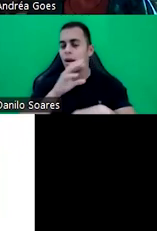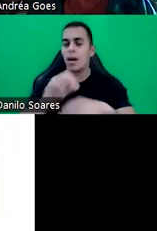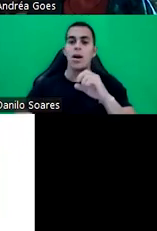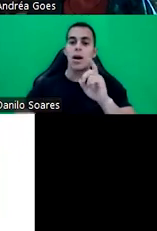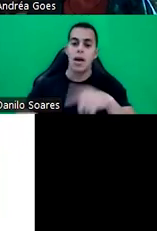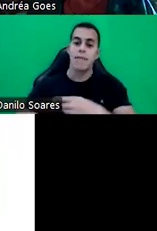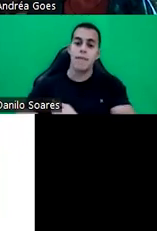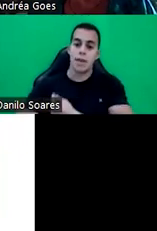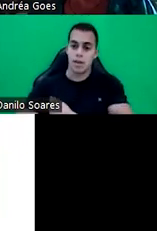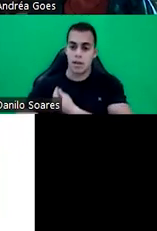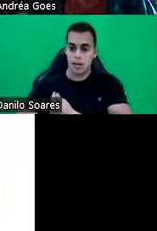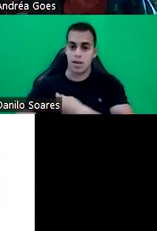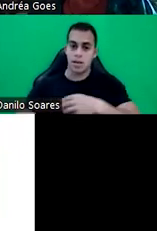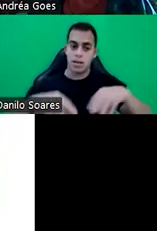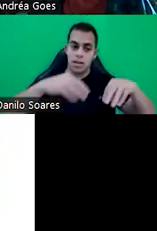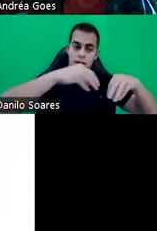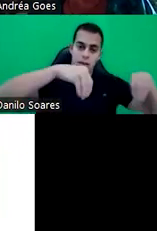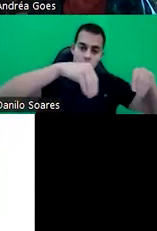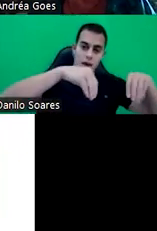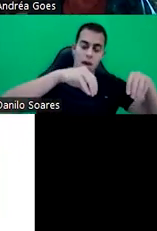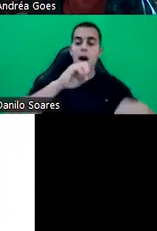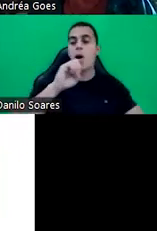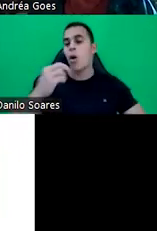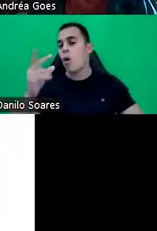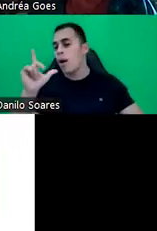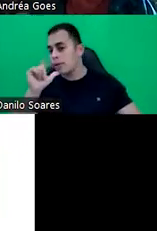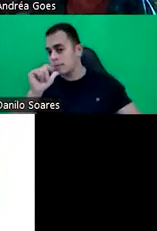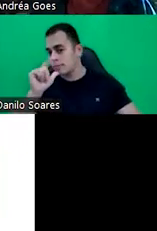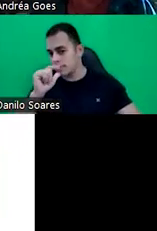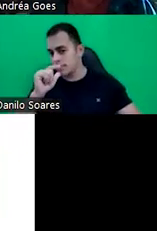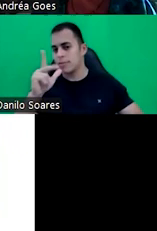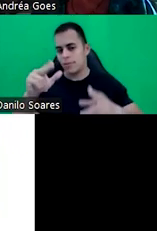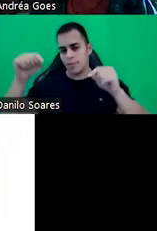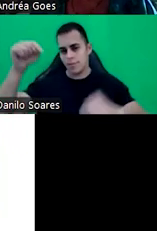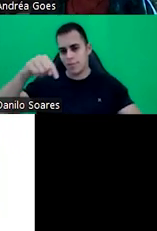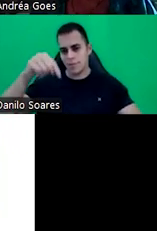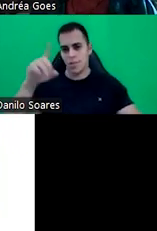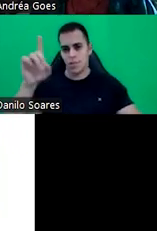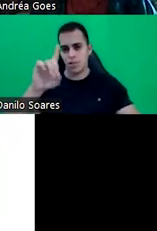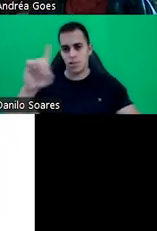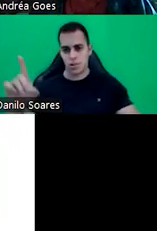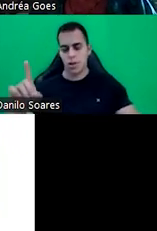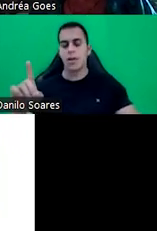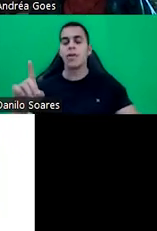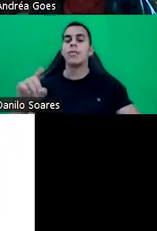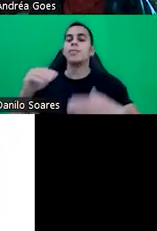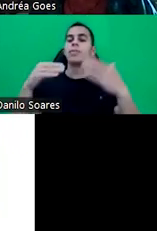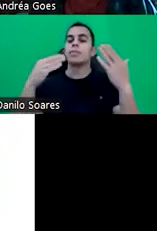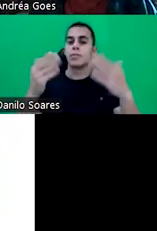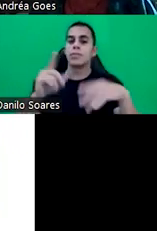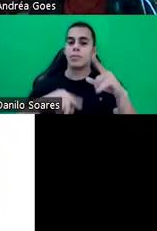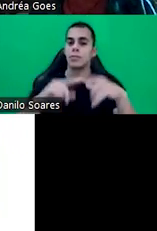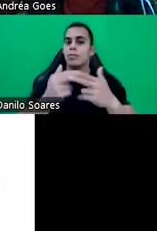viver em ambiente terrestre, ou ela vive em ambiente aquático, como esse aqui embaixo à direita. Então, de acordo com os